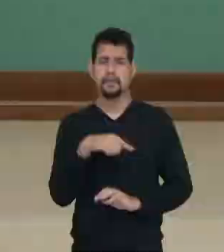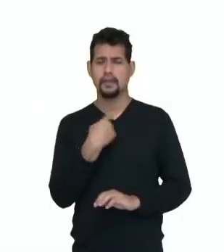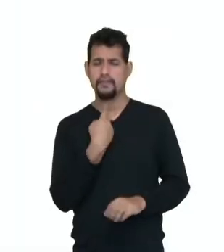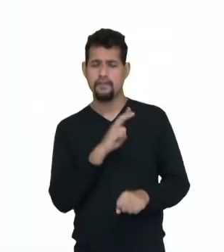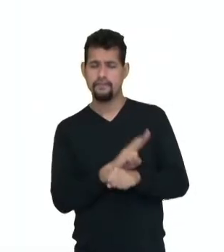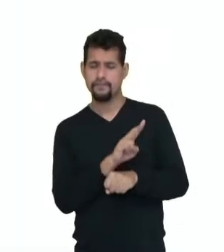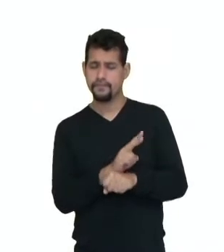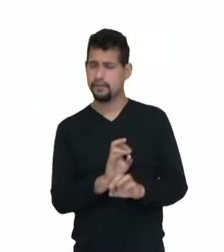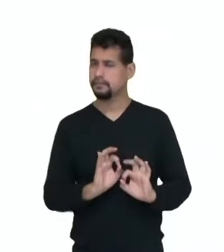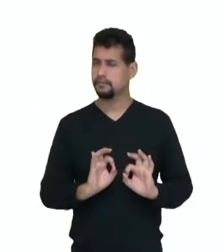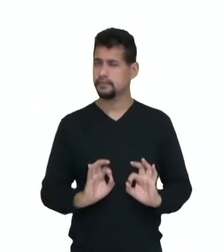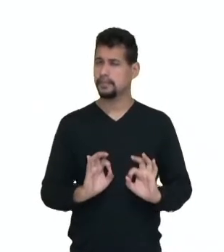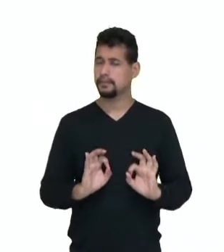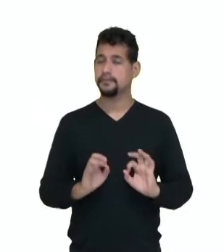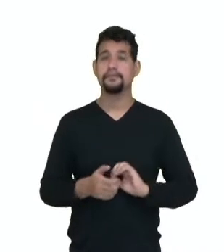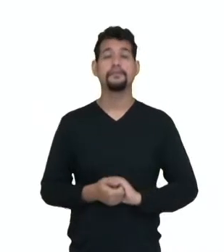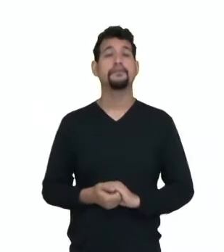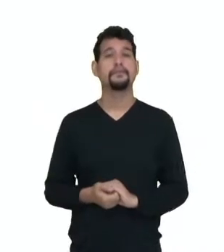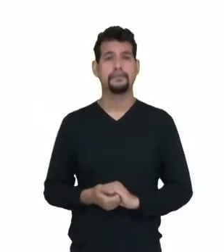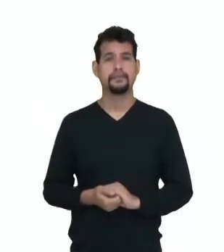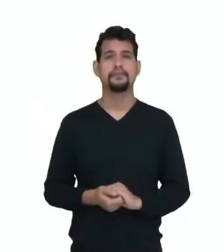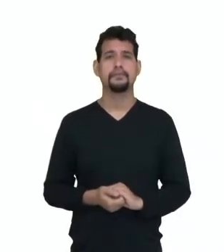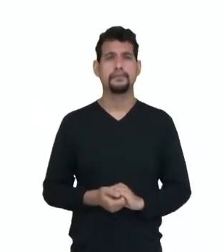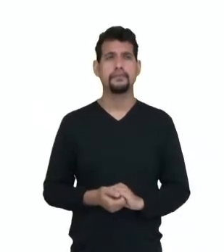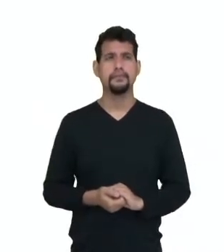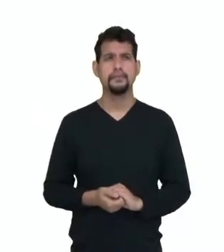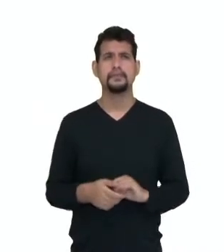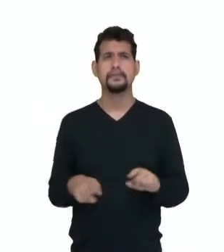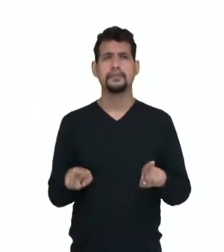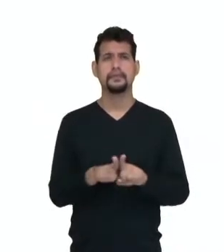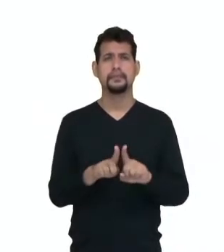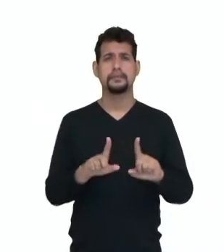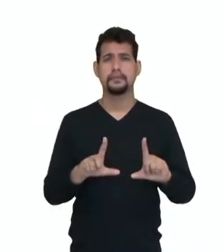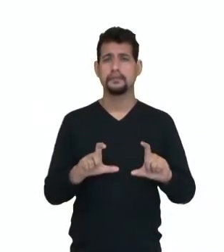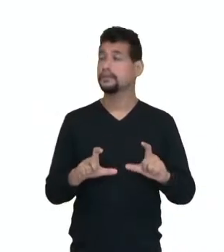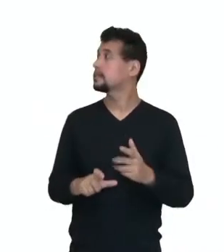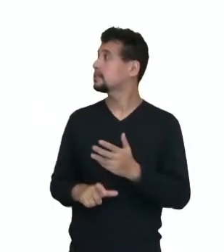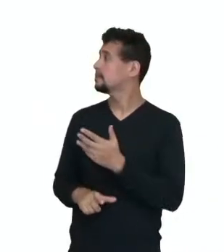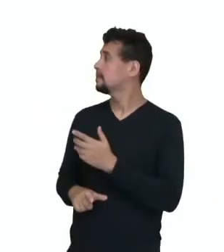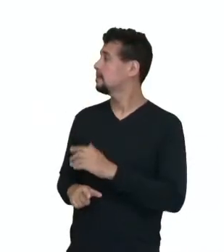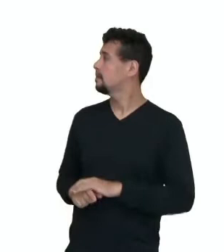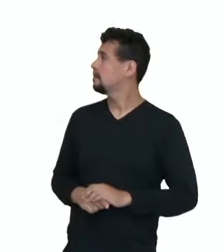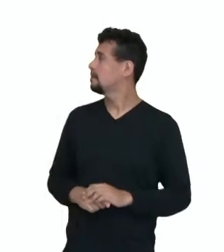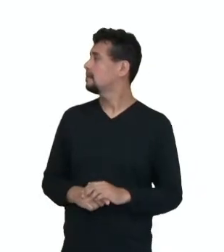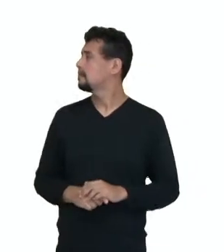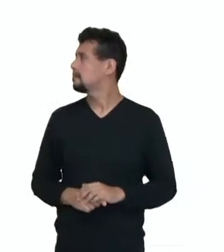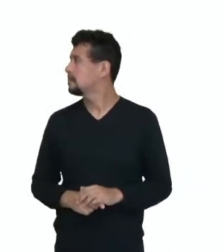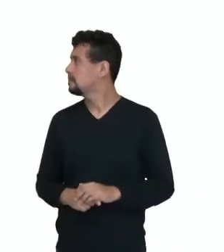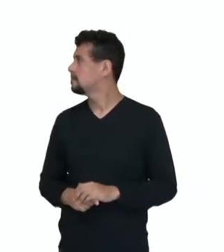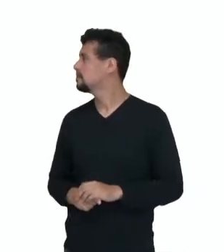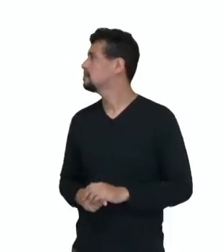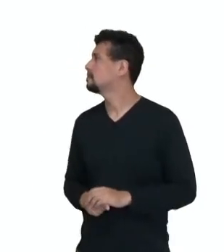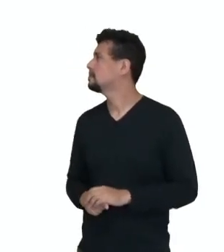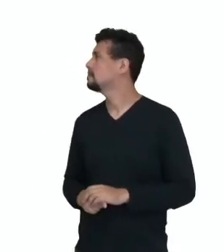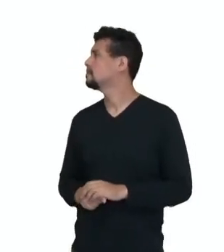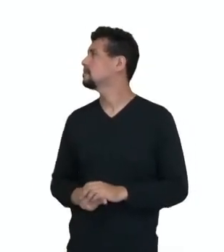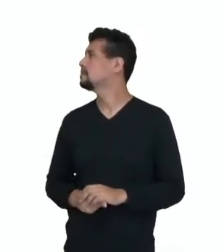aqui. Então, olha só. Então, aqui, por exemplo, tem uma fotografia, né, se não me engano,